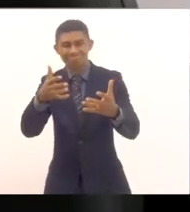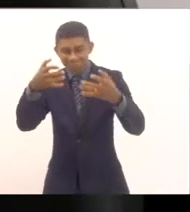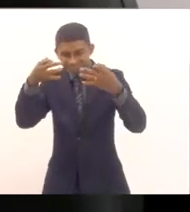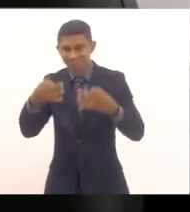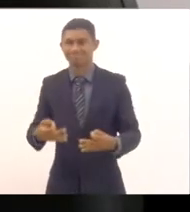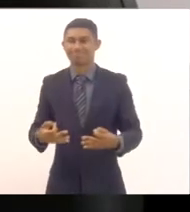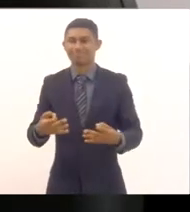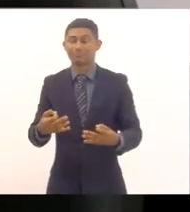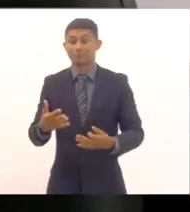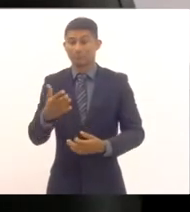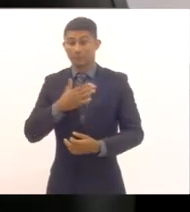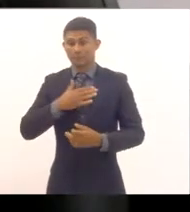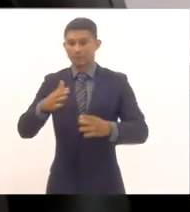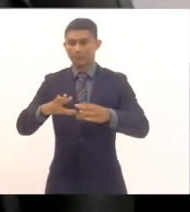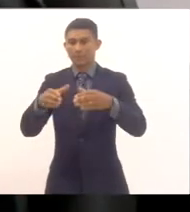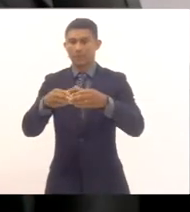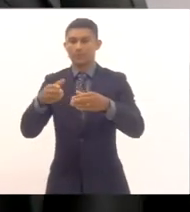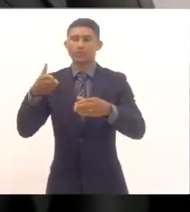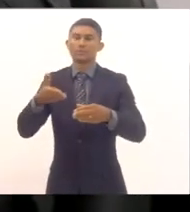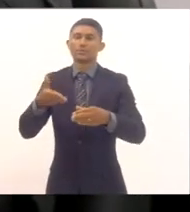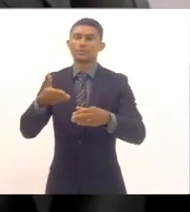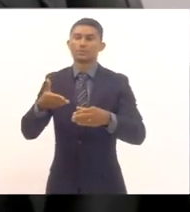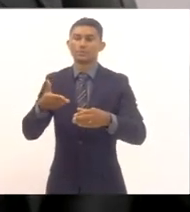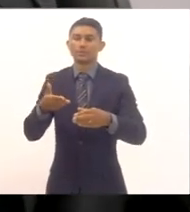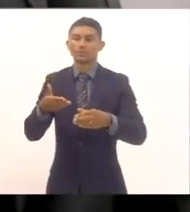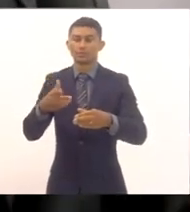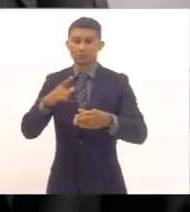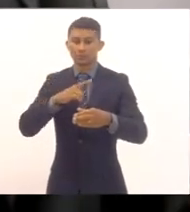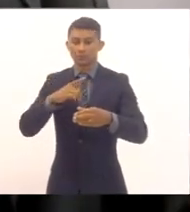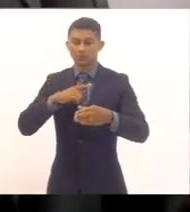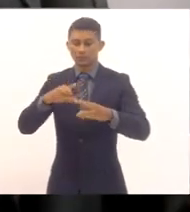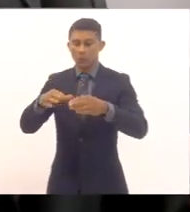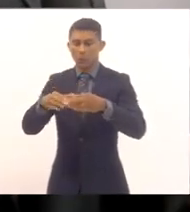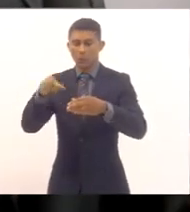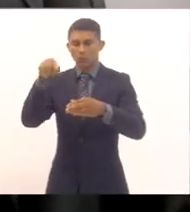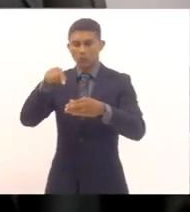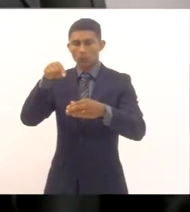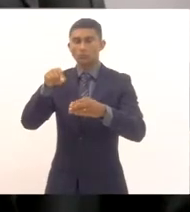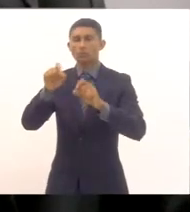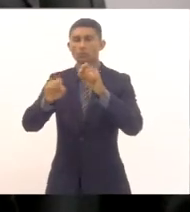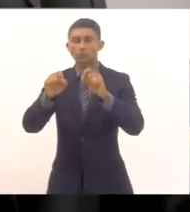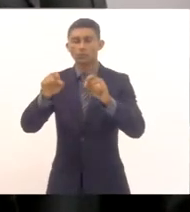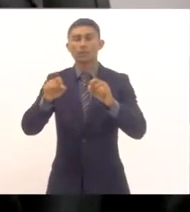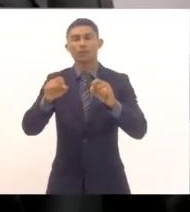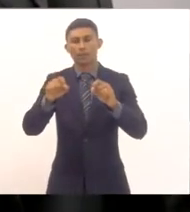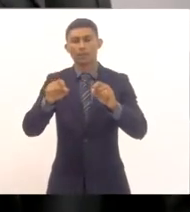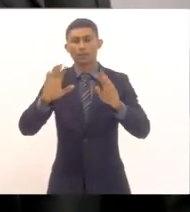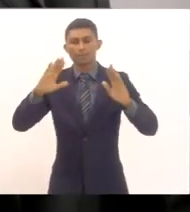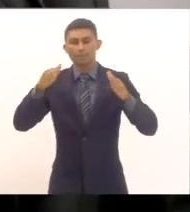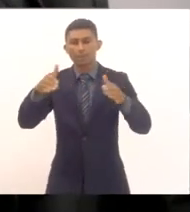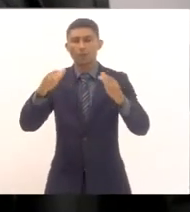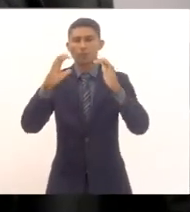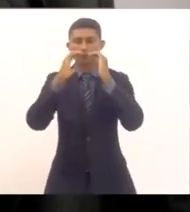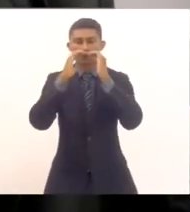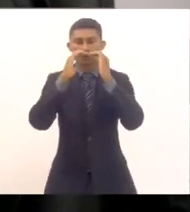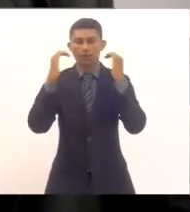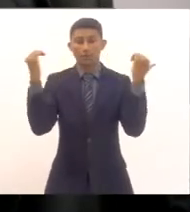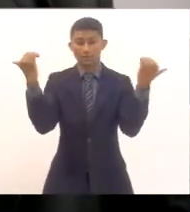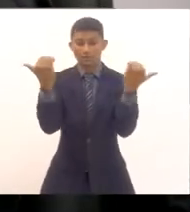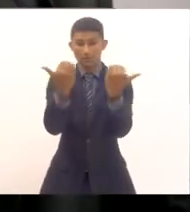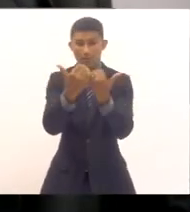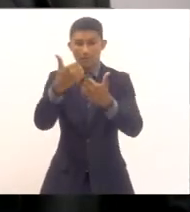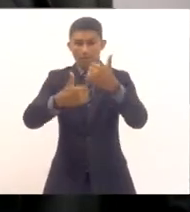minha equipe comando comando especializado que cuida de estar de ferrovias ou ver com